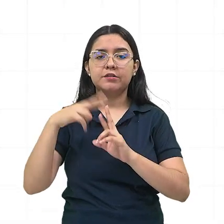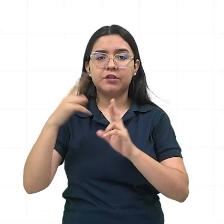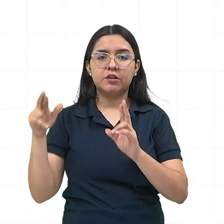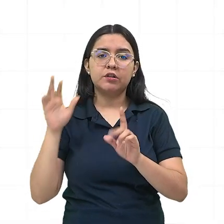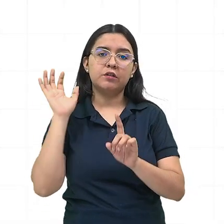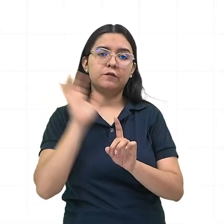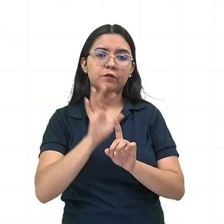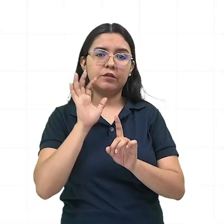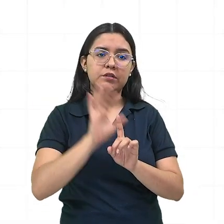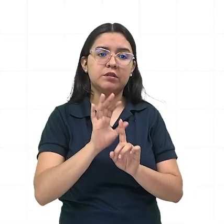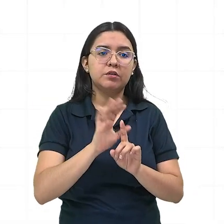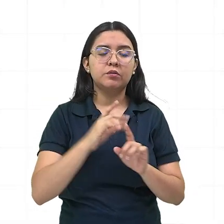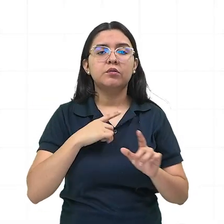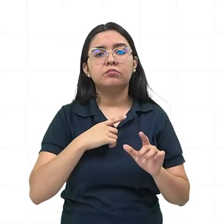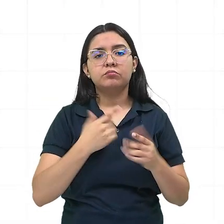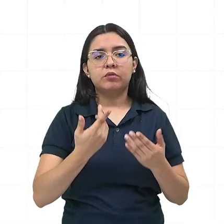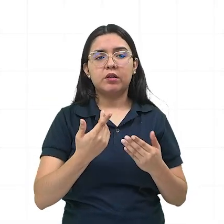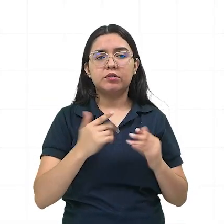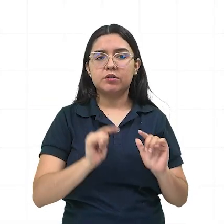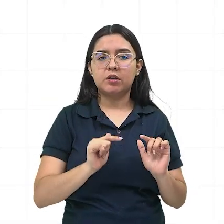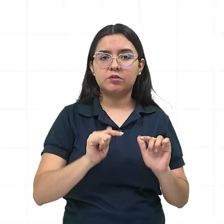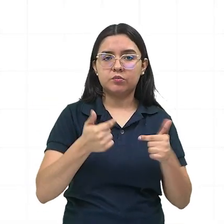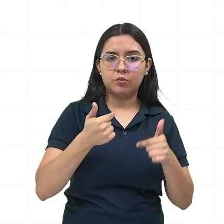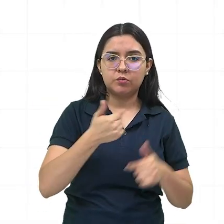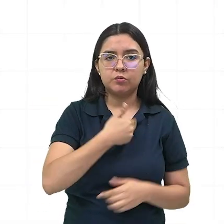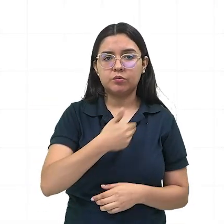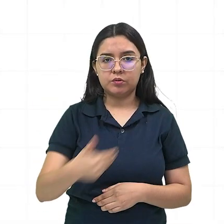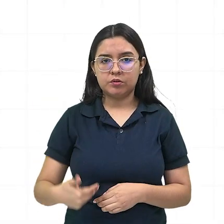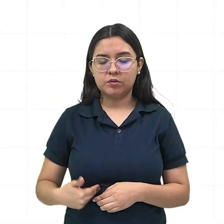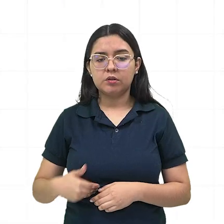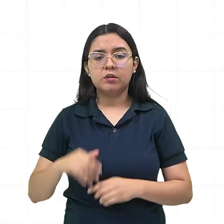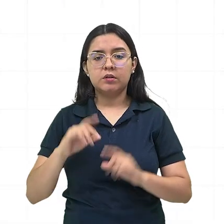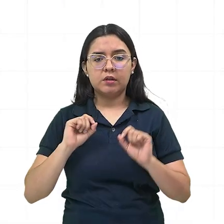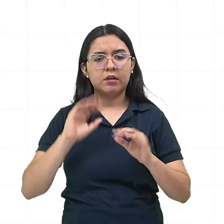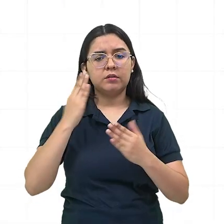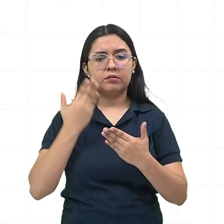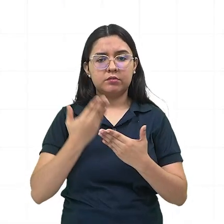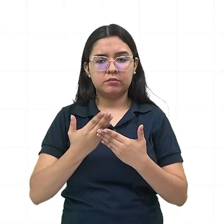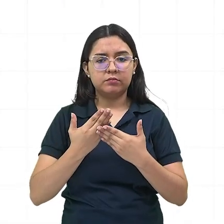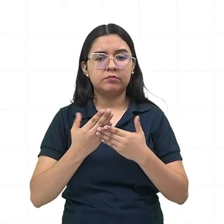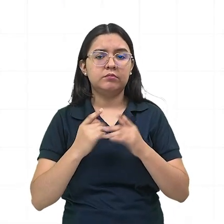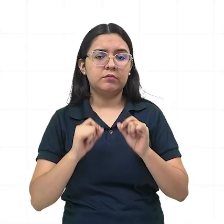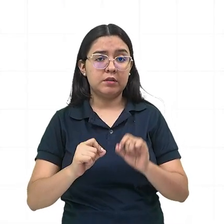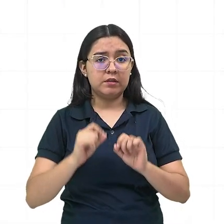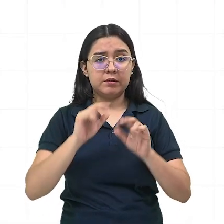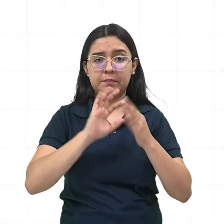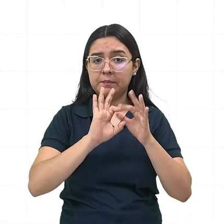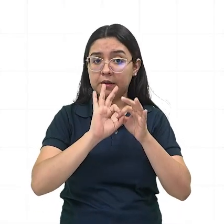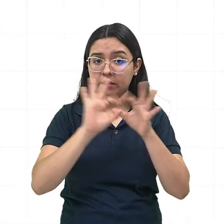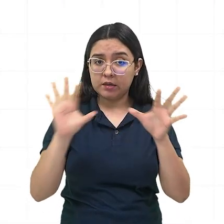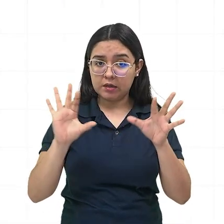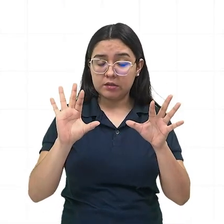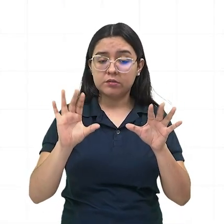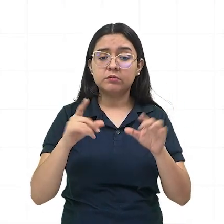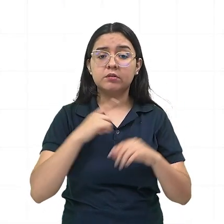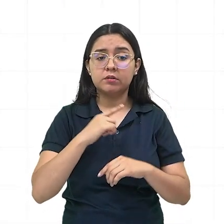seus assuntos, né? Ela garante a liberdade de crença para todos os cidadãos sem